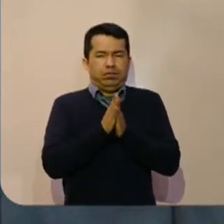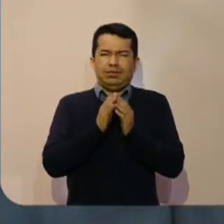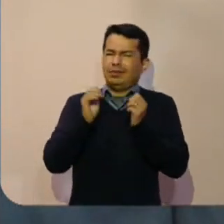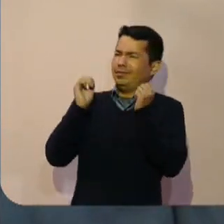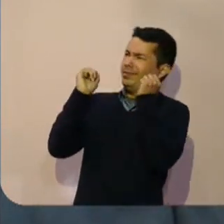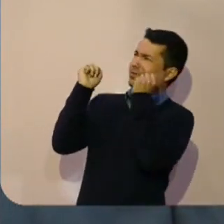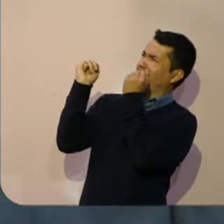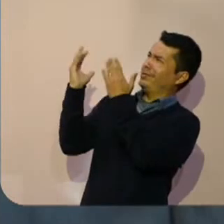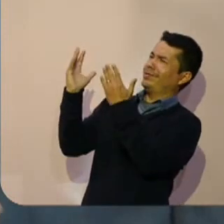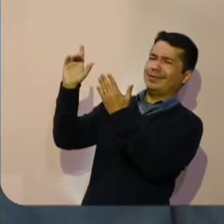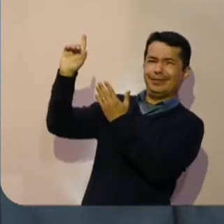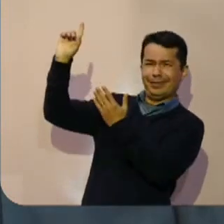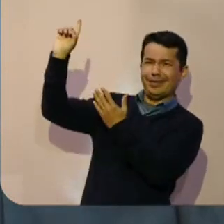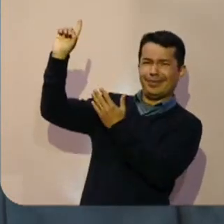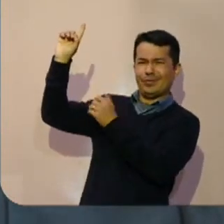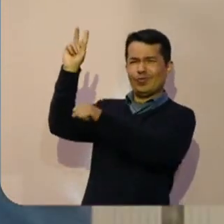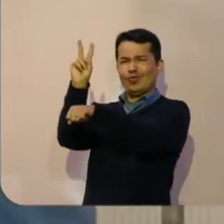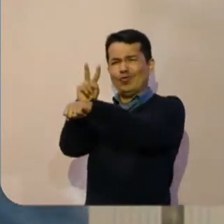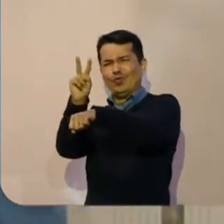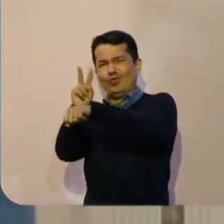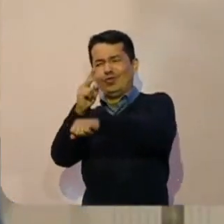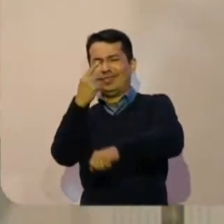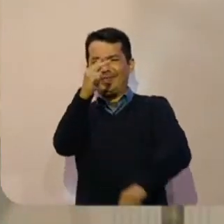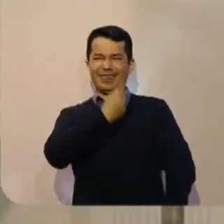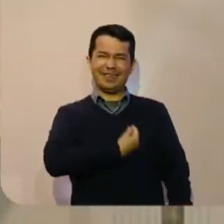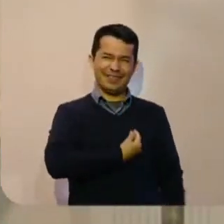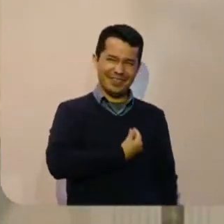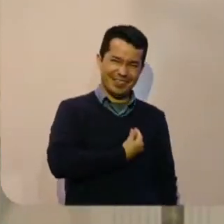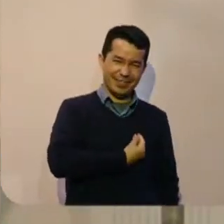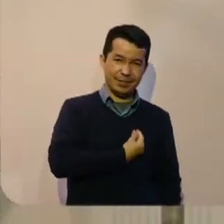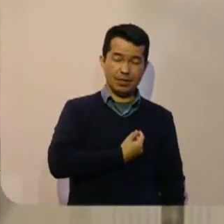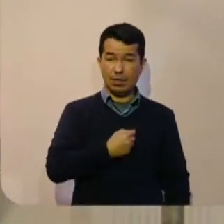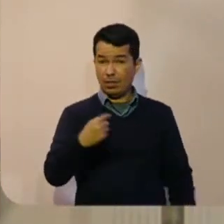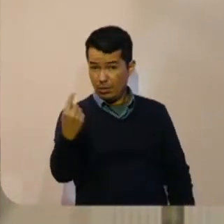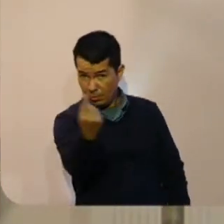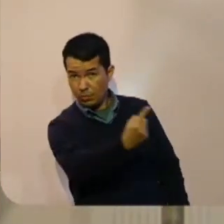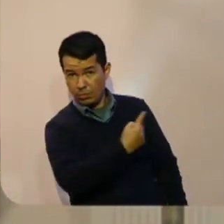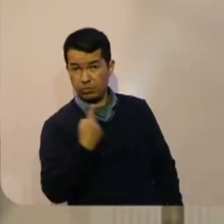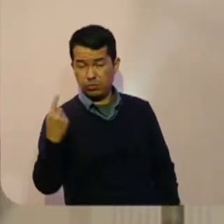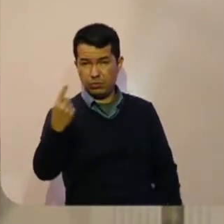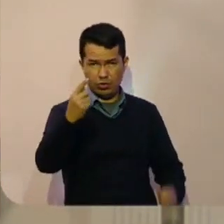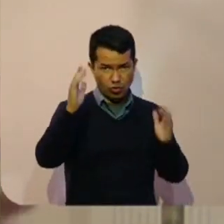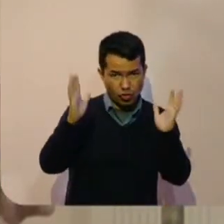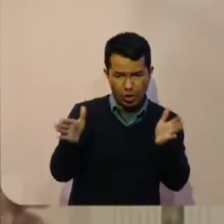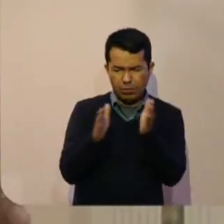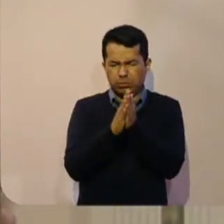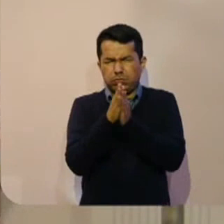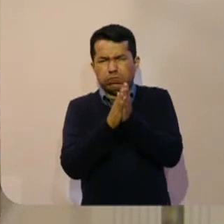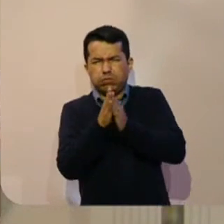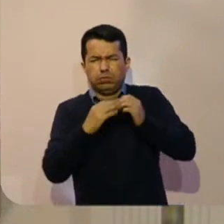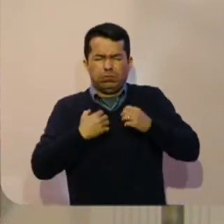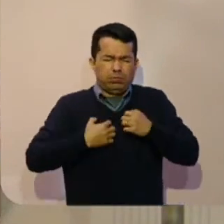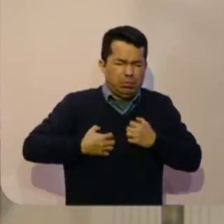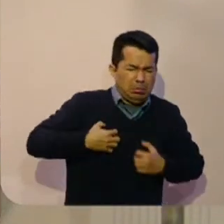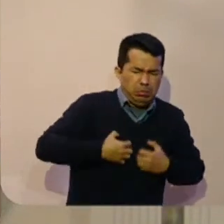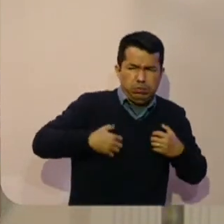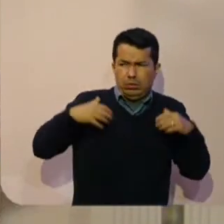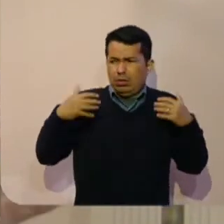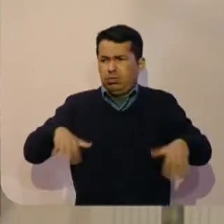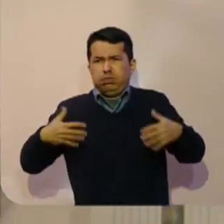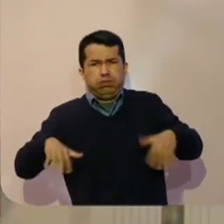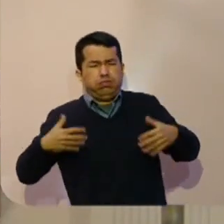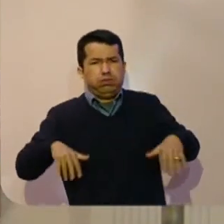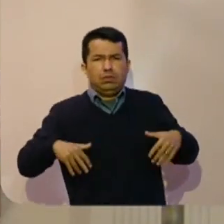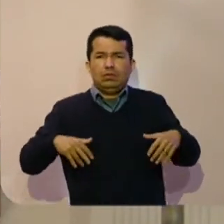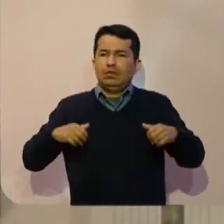tem cuidado de vocês. Quando nós lançamos sobre ele a nossa ansiedade, Deus começa